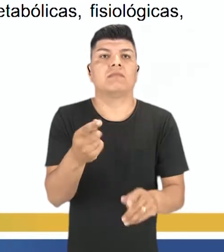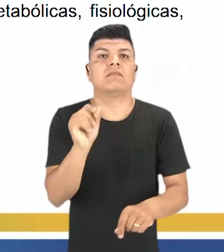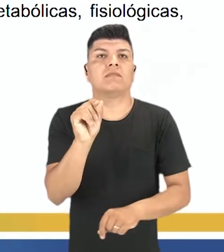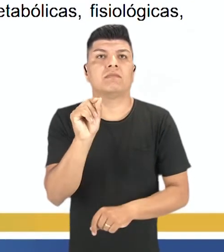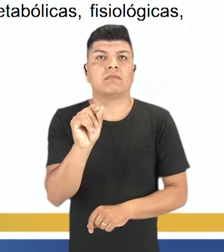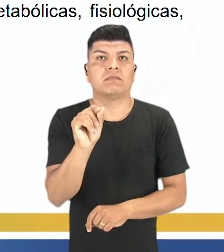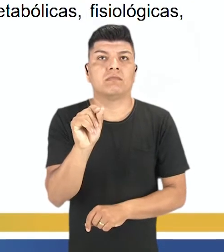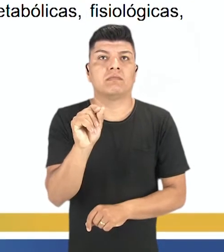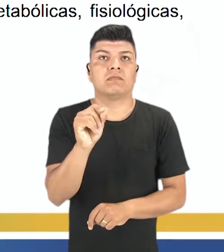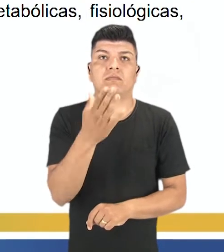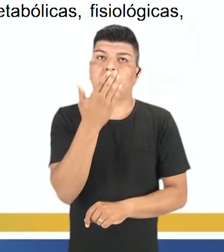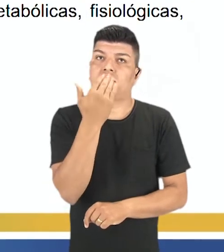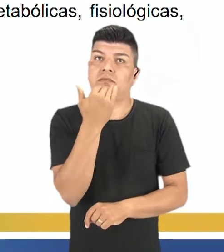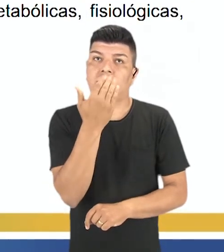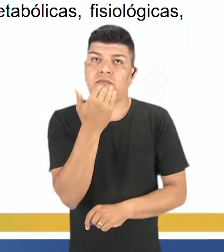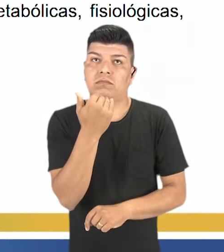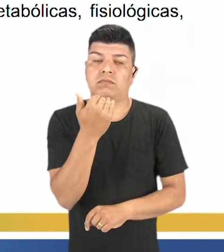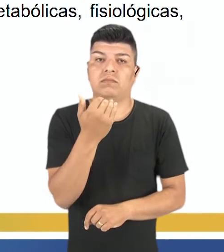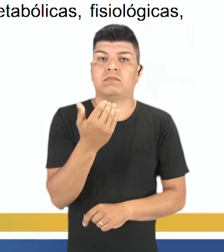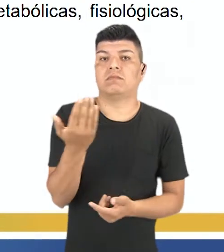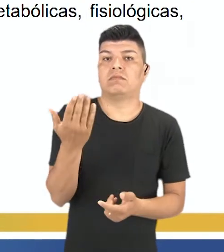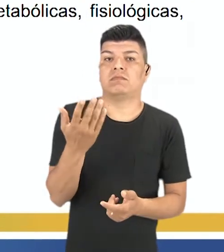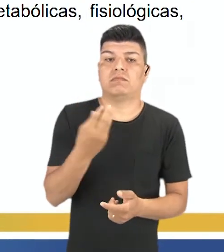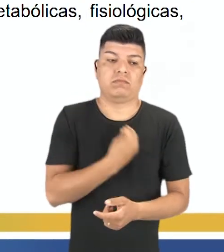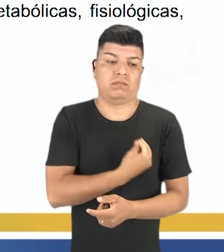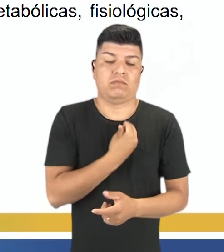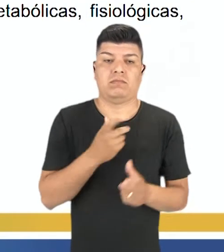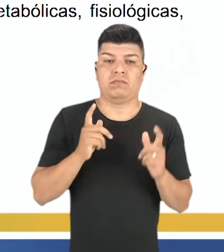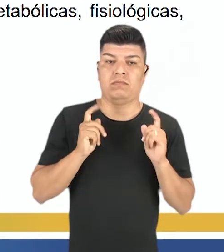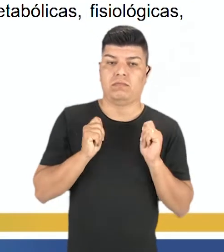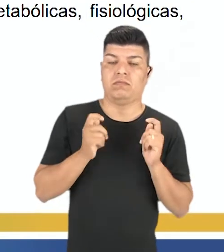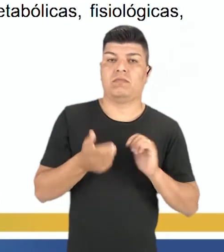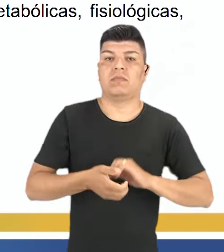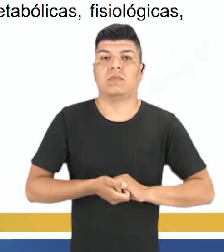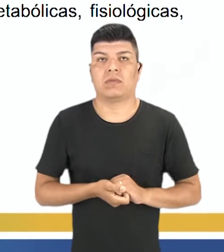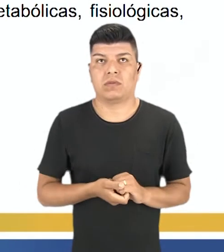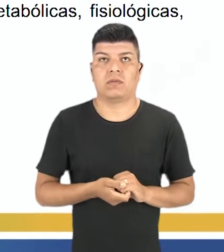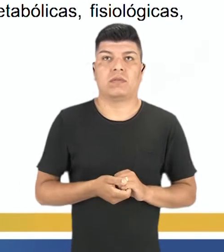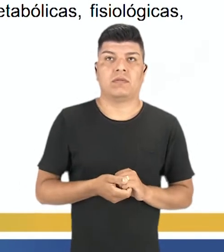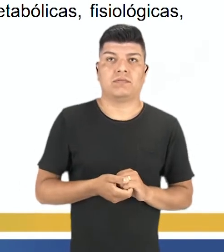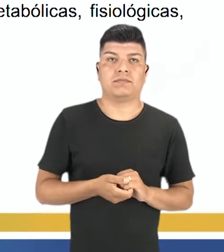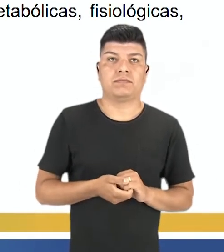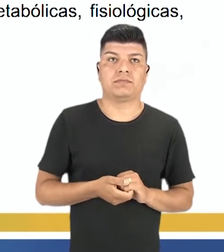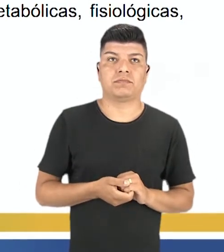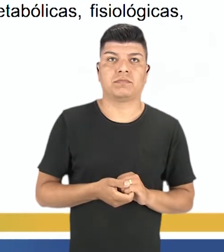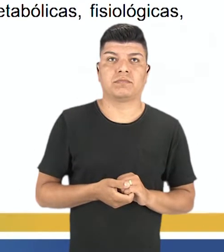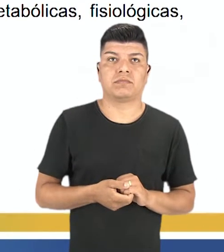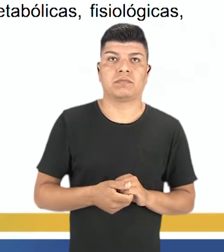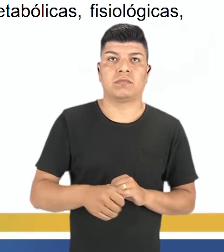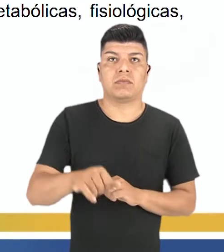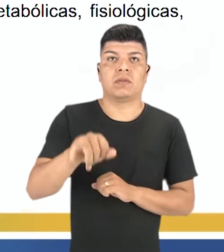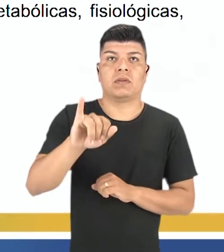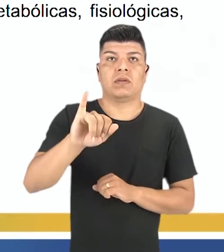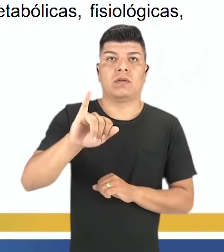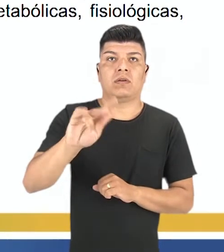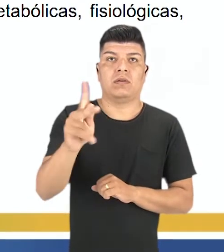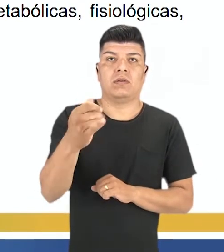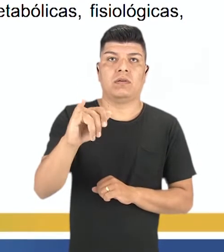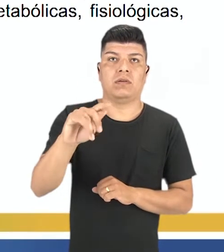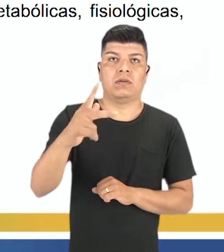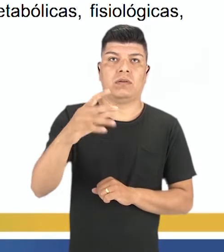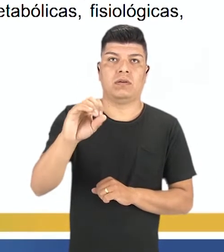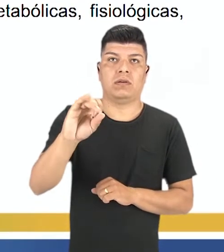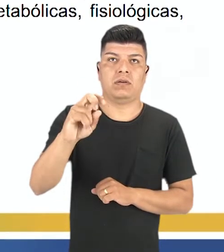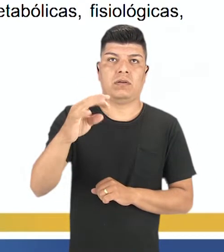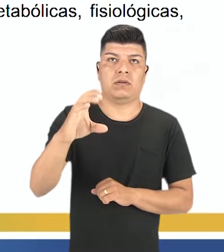excessiva de alimentos e da vida sedentária. Hipócrates, o pai da medicina, já afirmava que a obesidade representava um grande